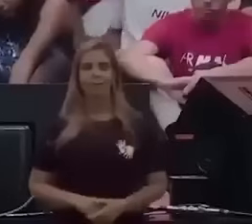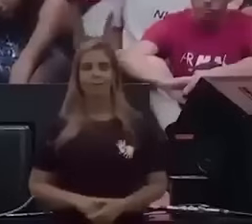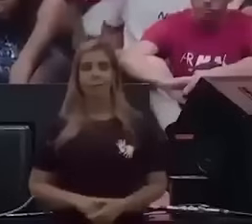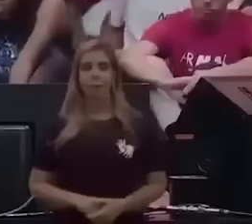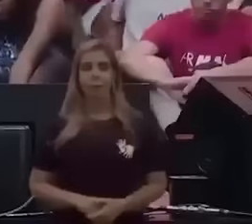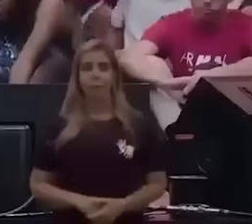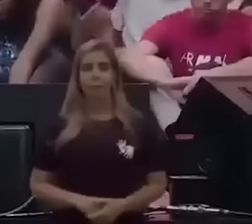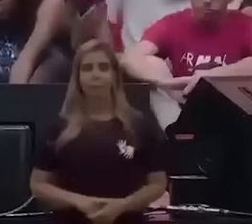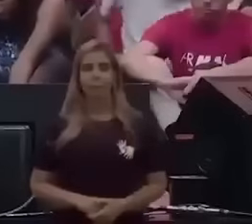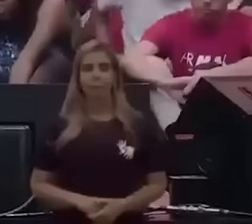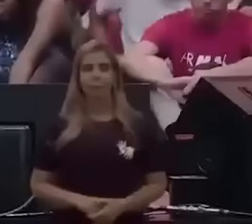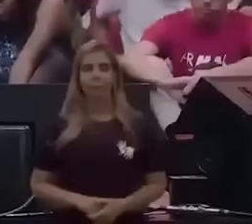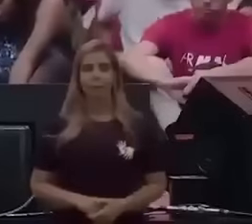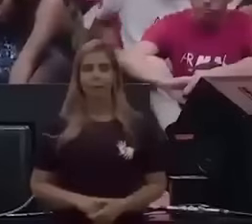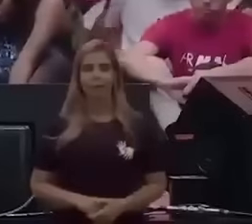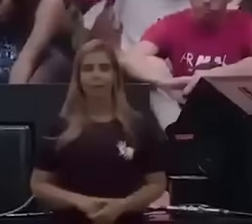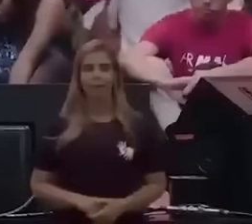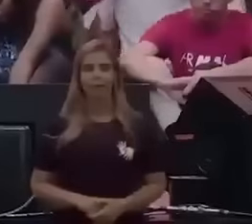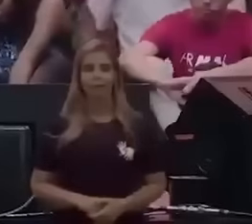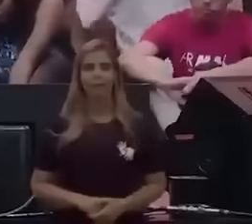Ele diz assim: